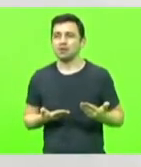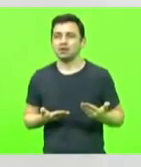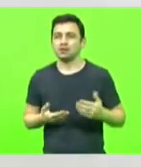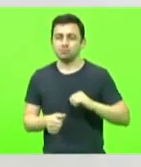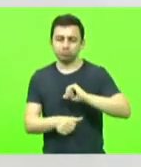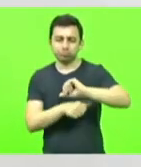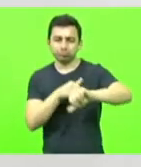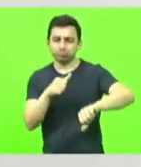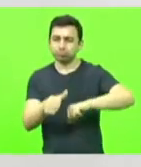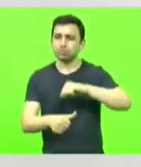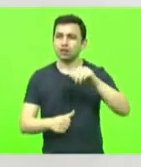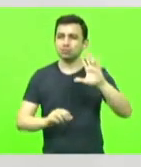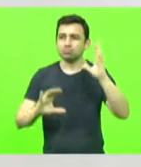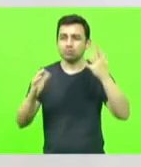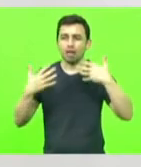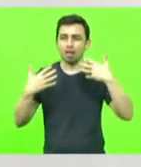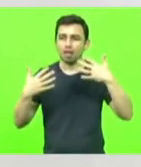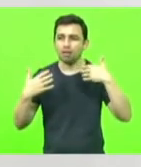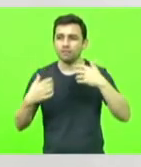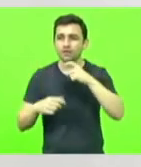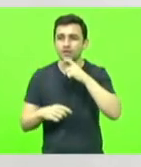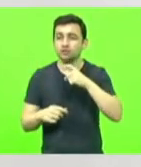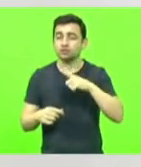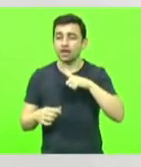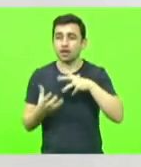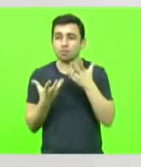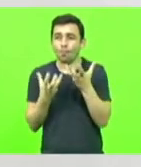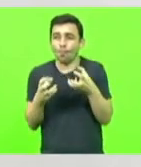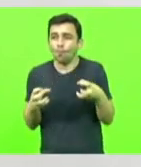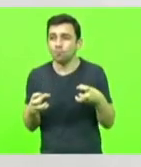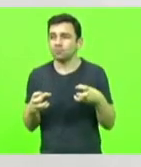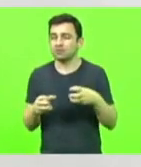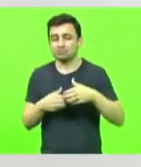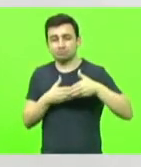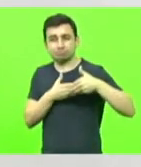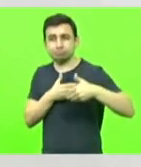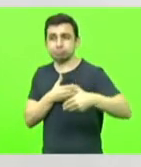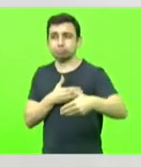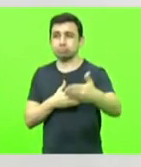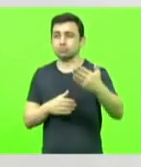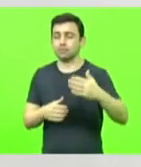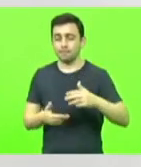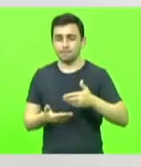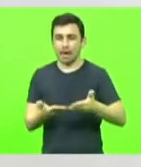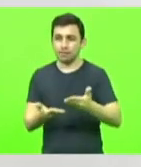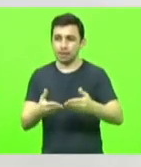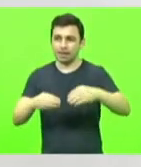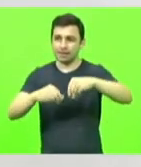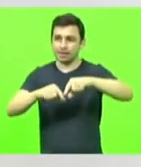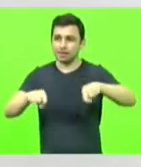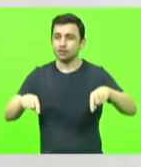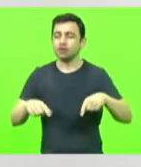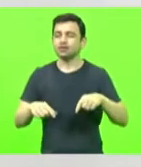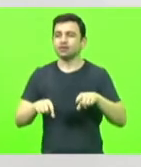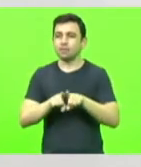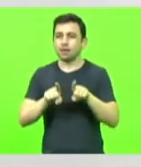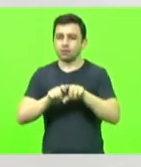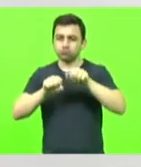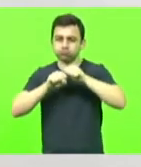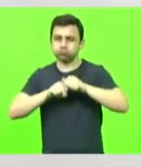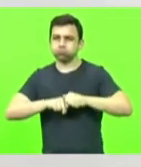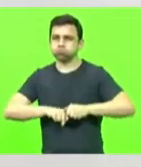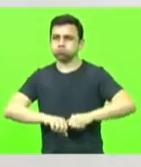clima, podem levar a secas prolongadas, desertificação do solo, aumento de doenças transmitidas por